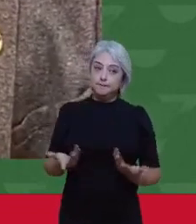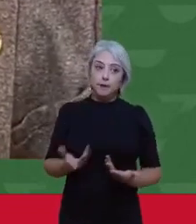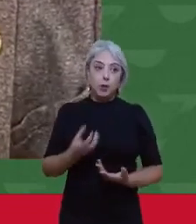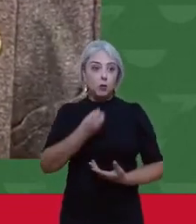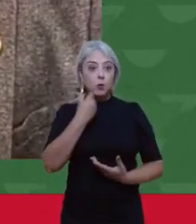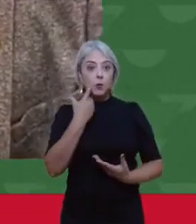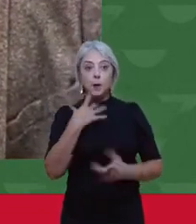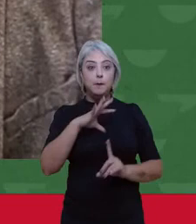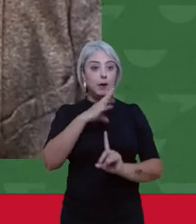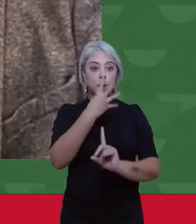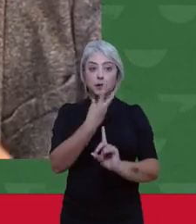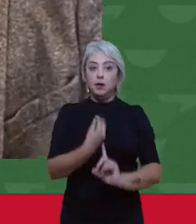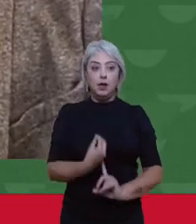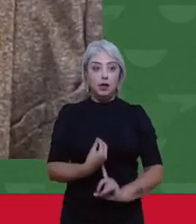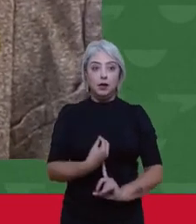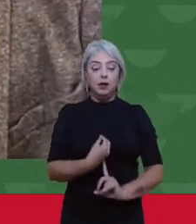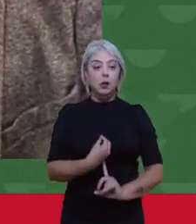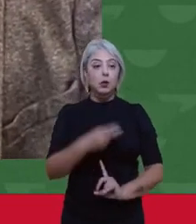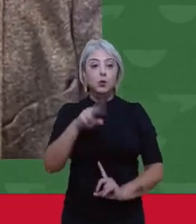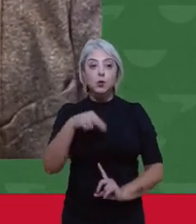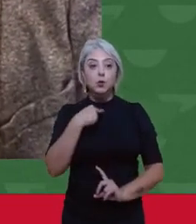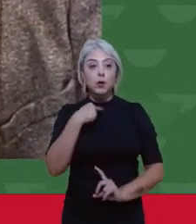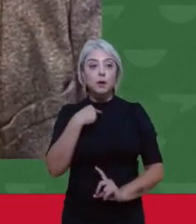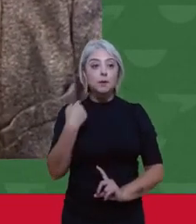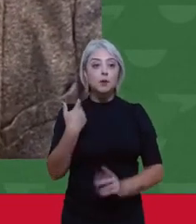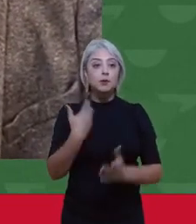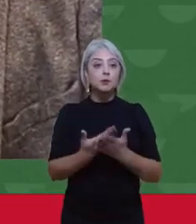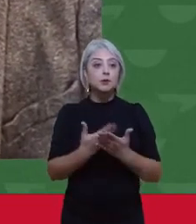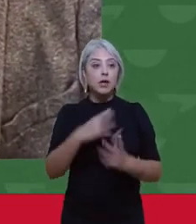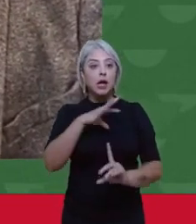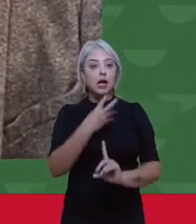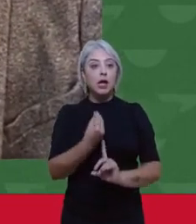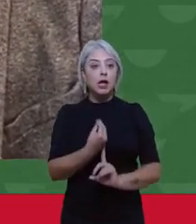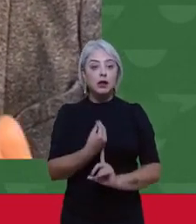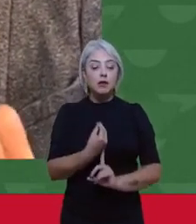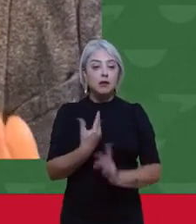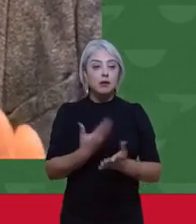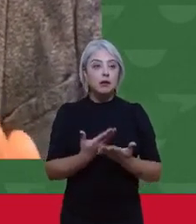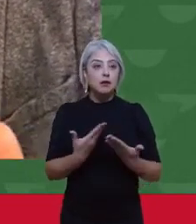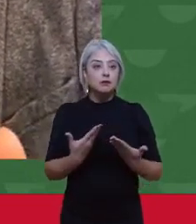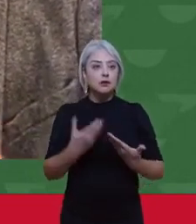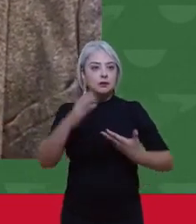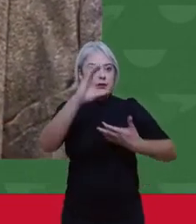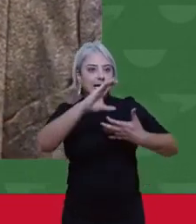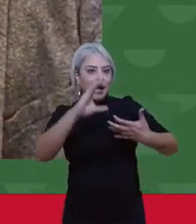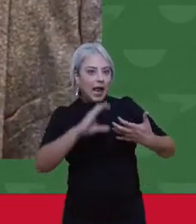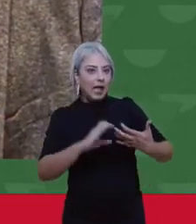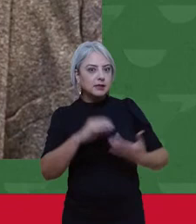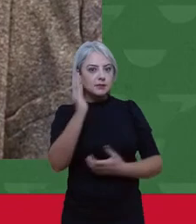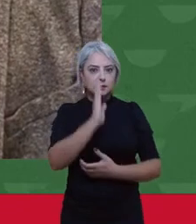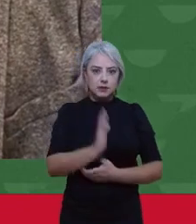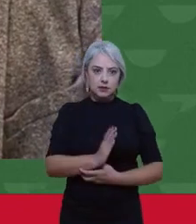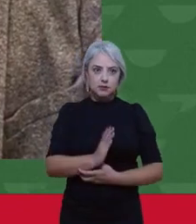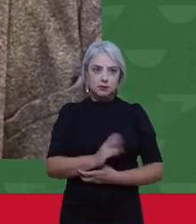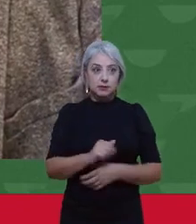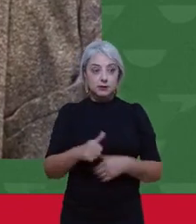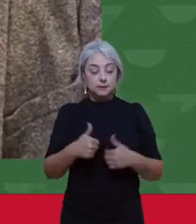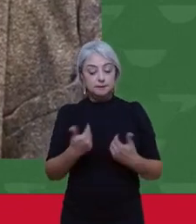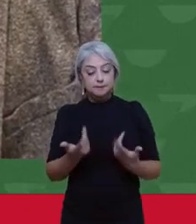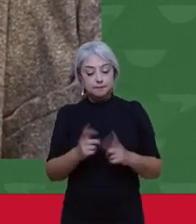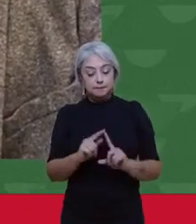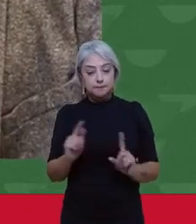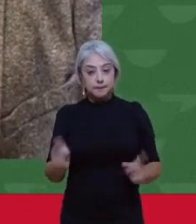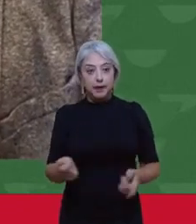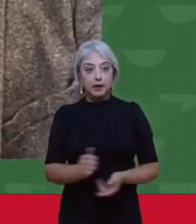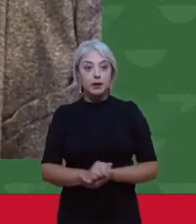nunca estudei Belas Artes, né? Nunca pude estudar Belas Artes, porque, bom, estudar Belas Artes sempre foi uma questão de classe no Brasil. Mas